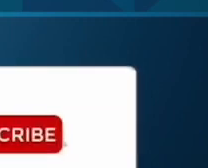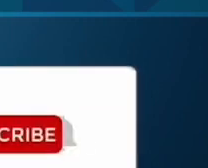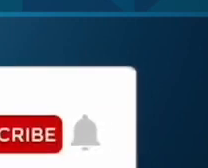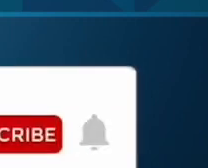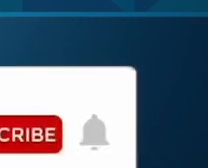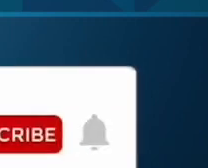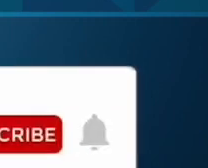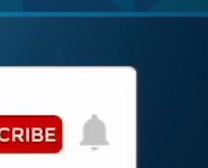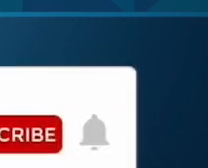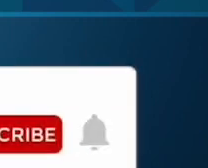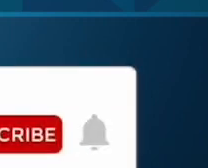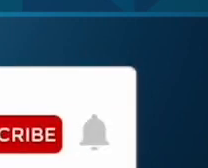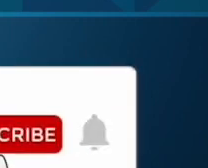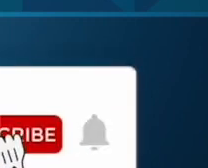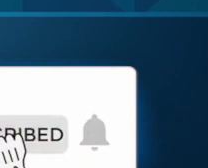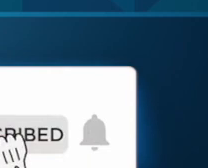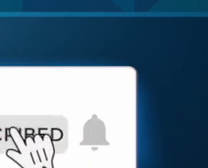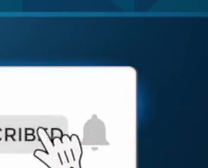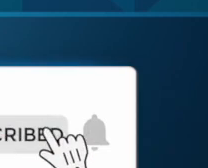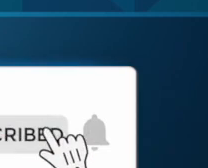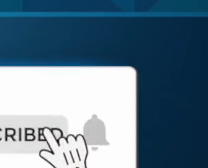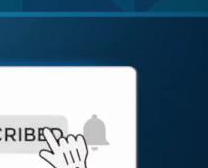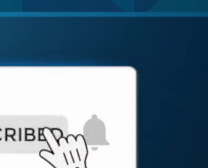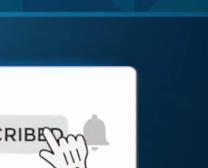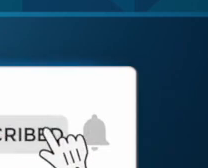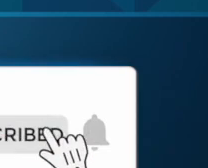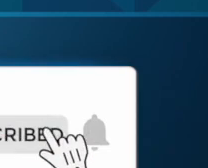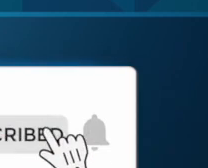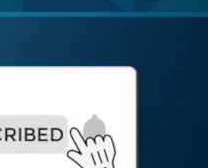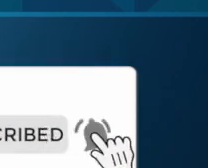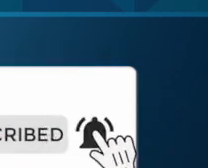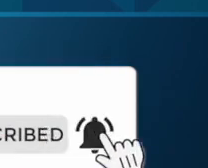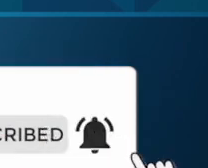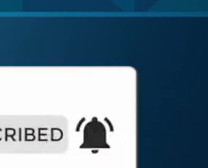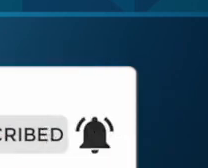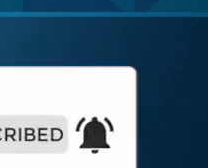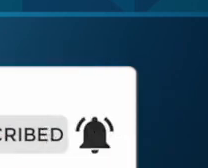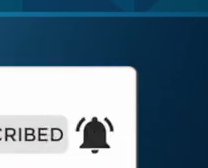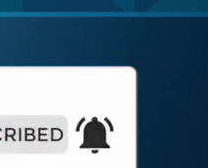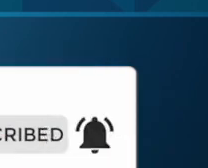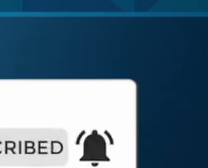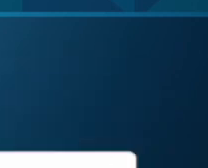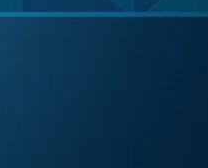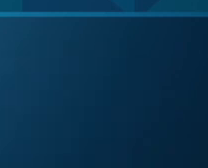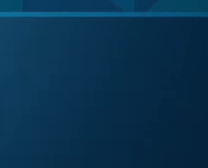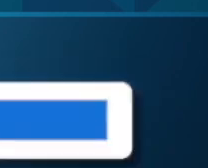não atuais. Queta haluha, inscreva e ha canal RTL. Hanehan botão